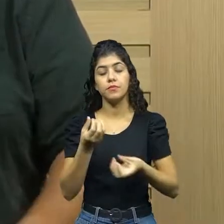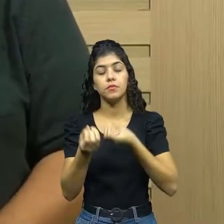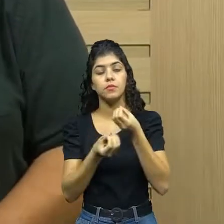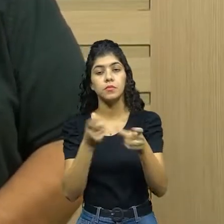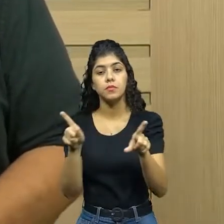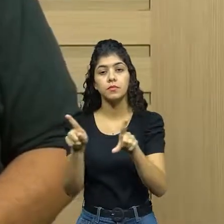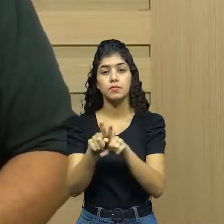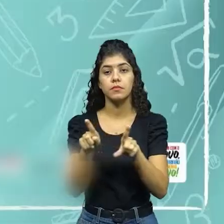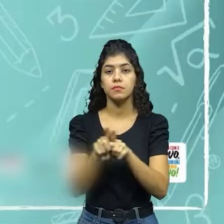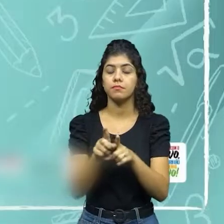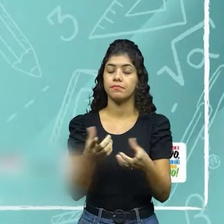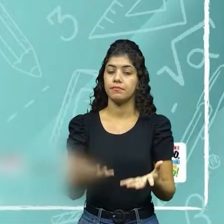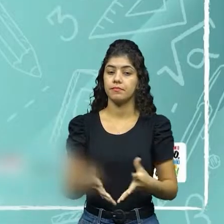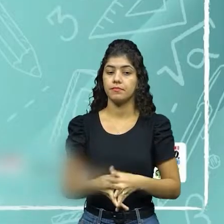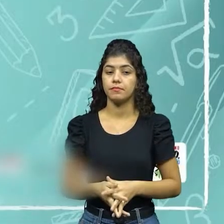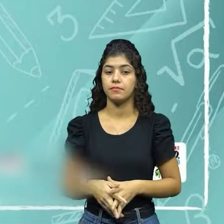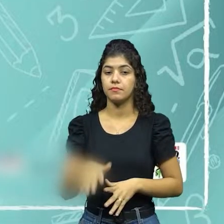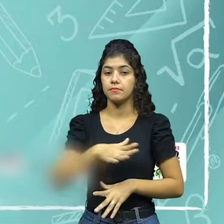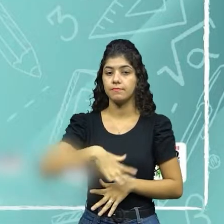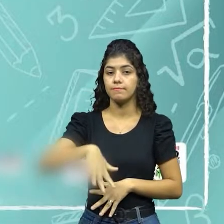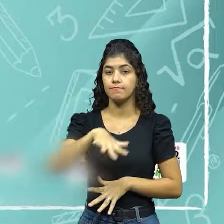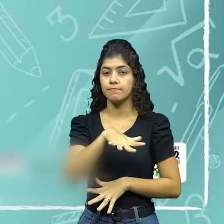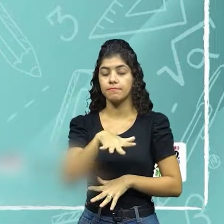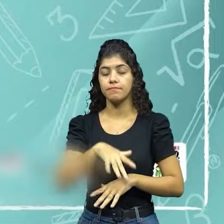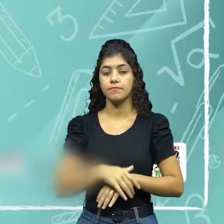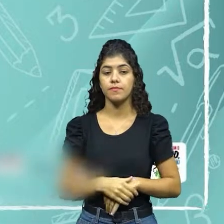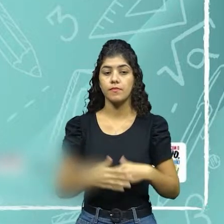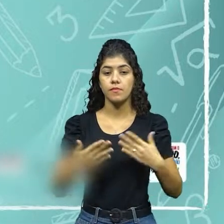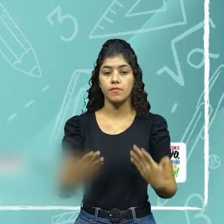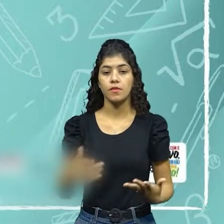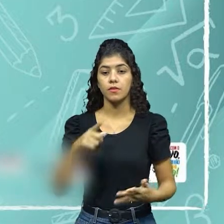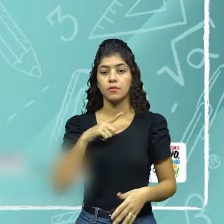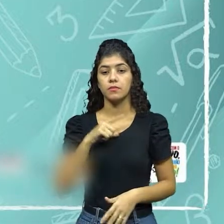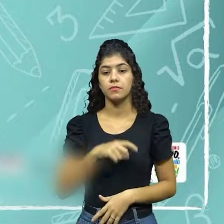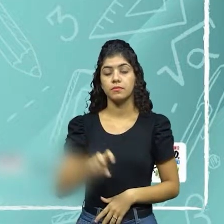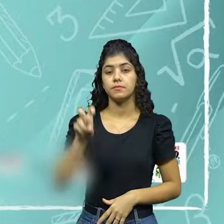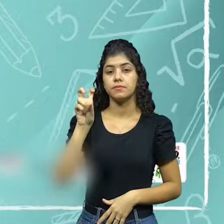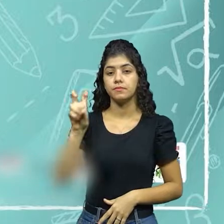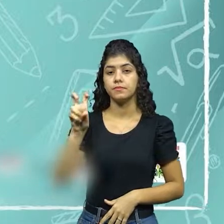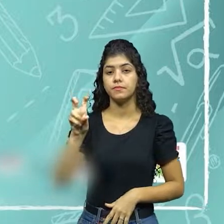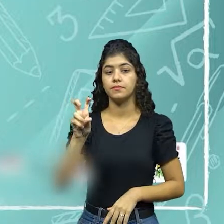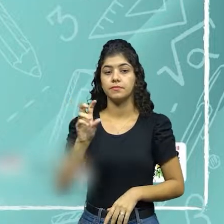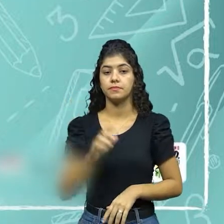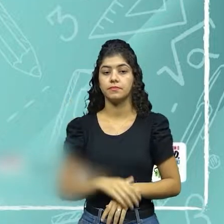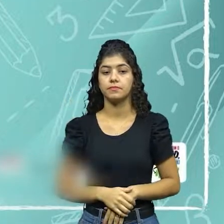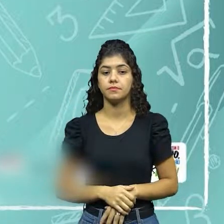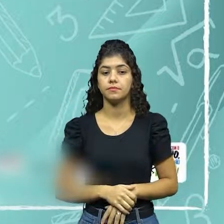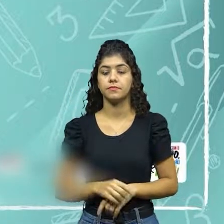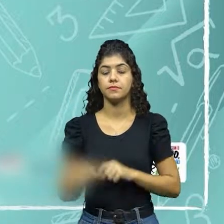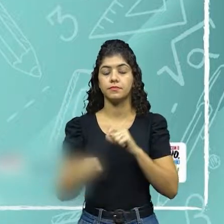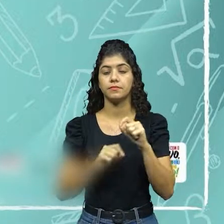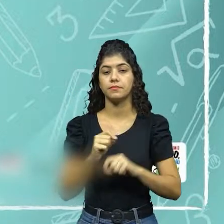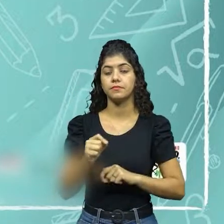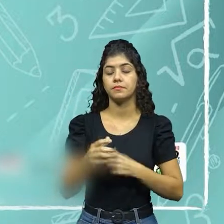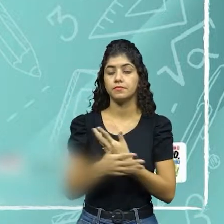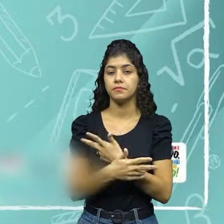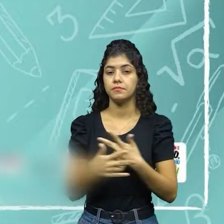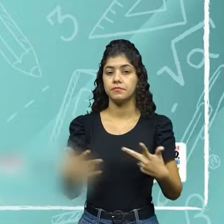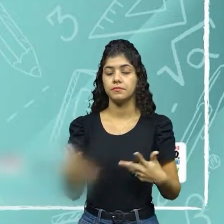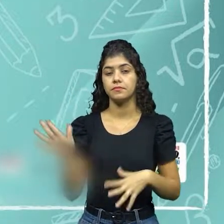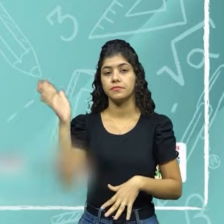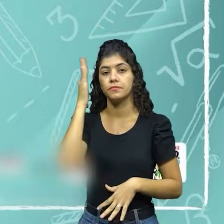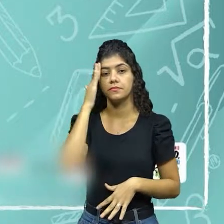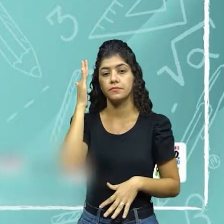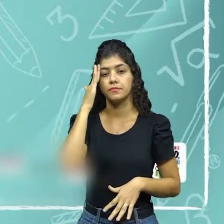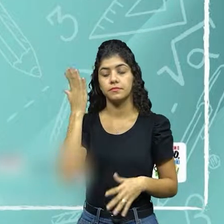mercado, logicamente. Então, nós vamos ter 5 dimensões, parâmetros com relação a essa ideia